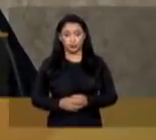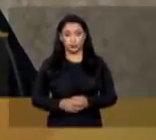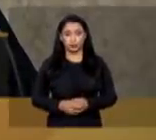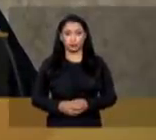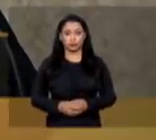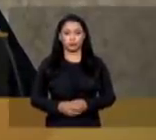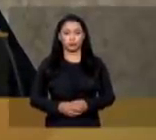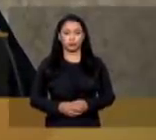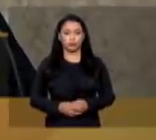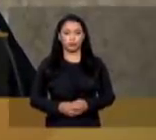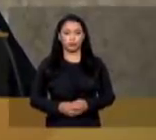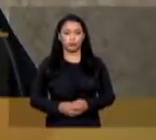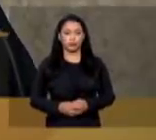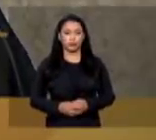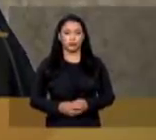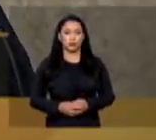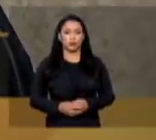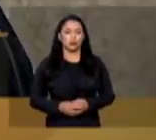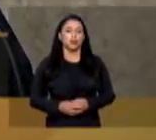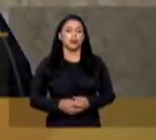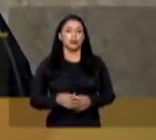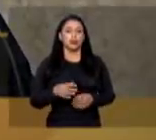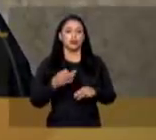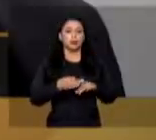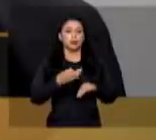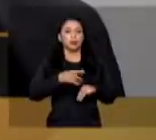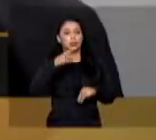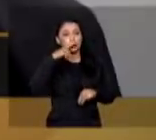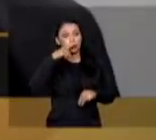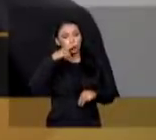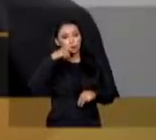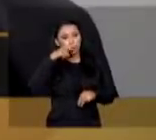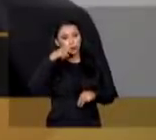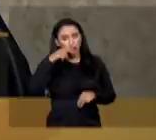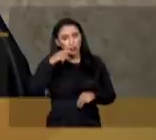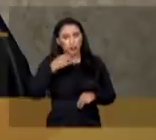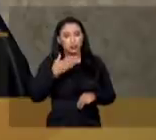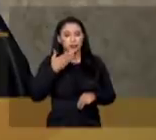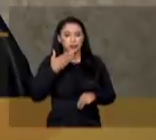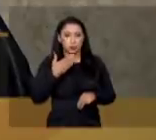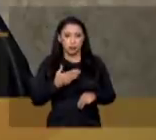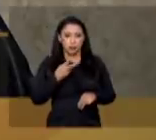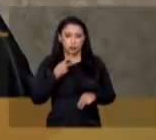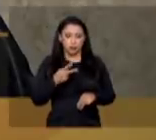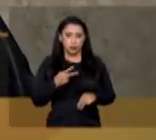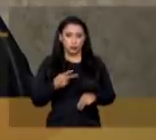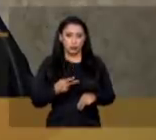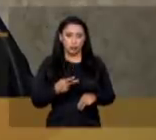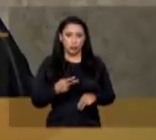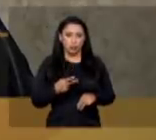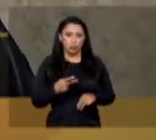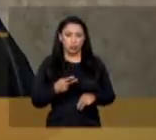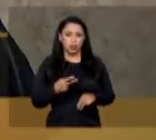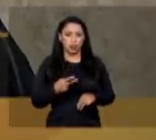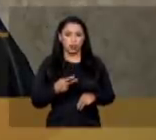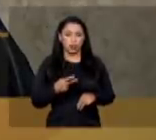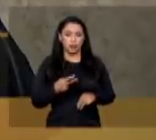Painel, Benjumar Mendes. Tendo em vista que O advogado pede a palavra, a excelência